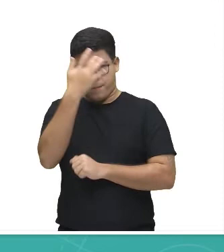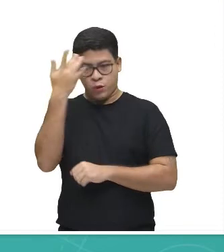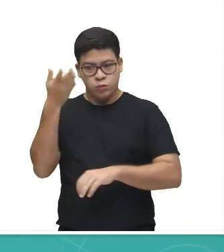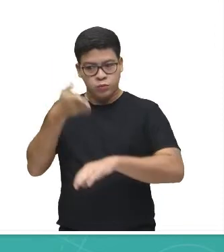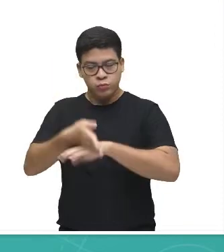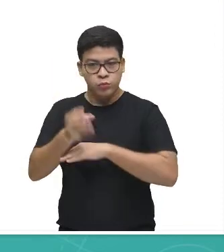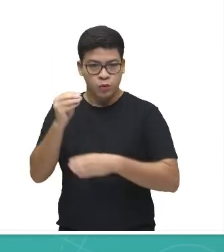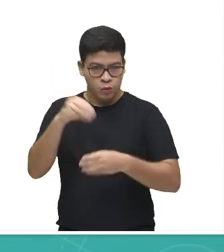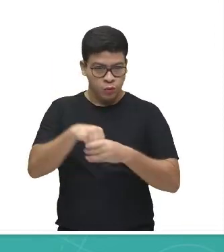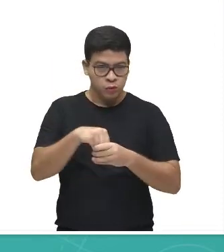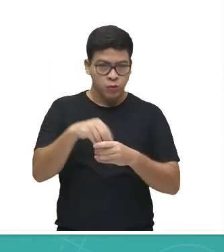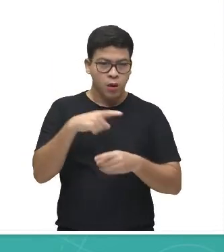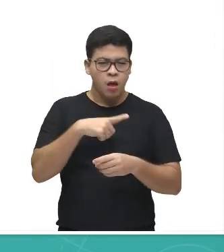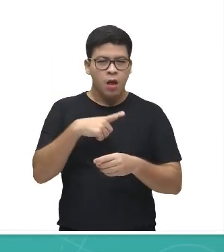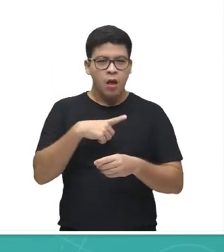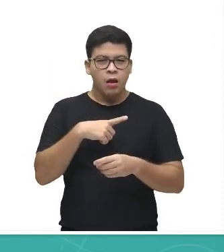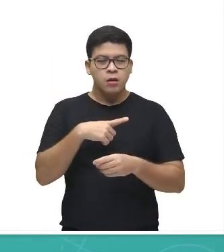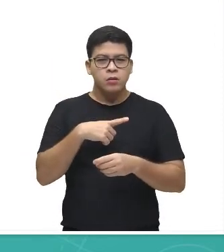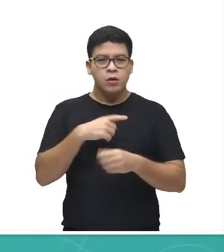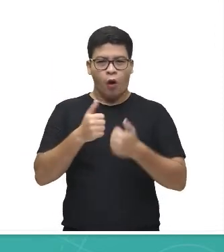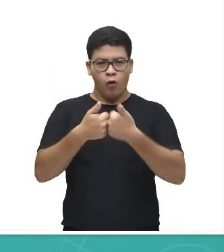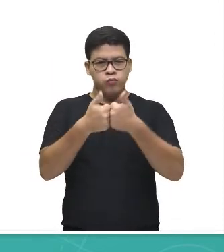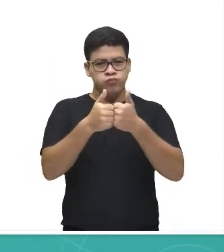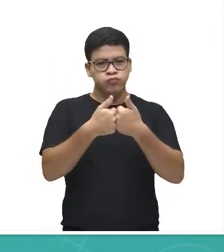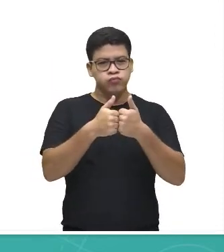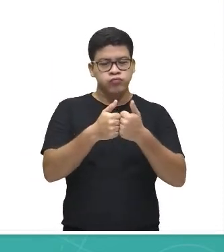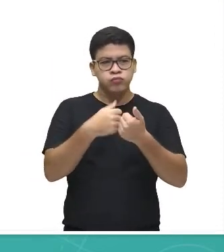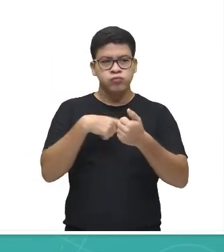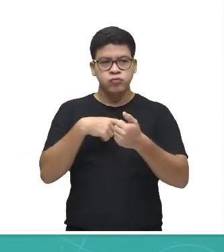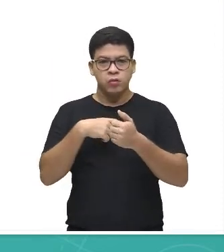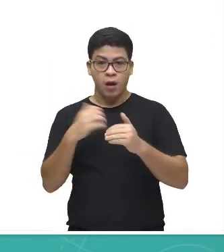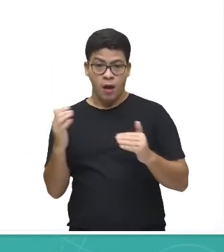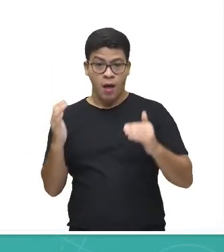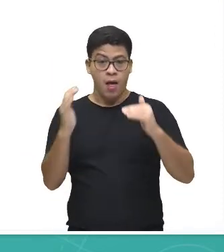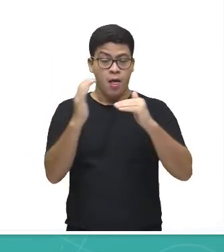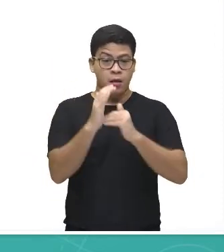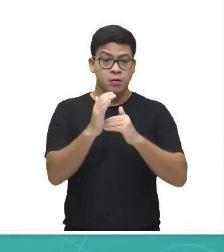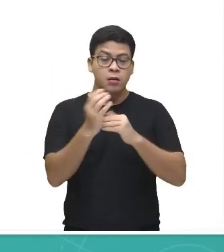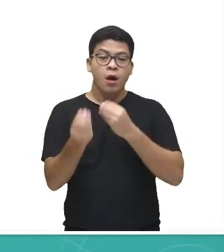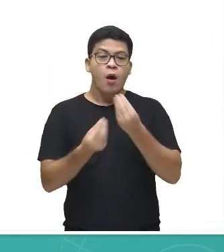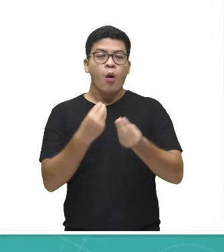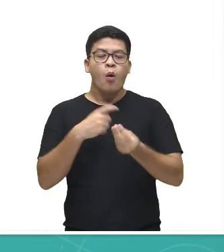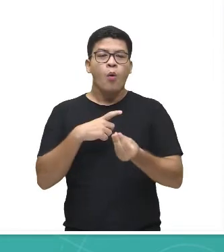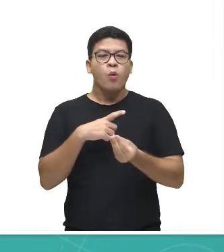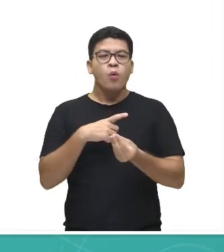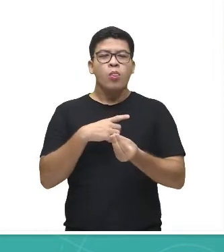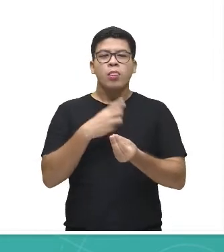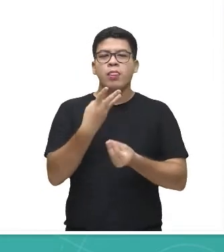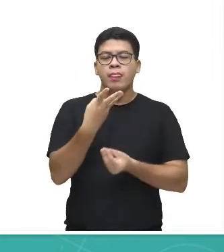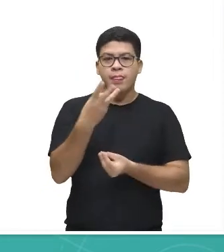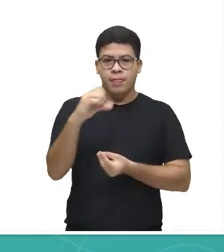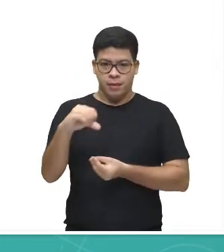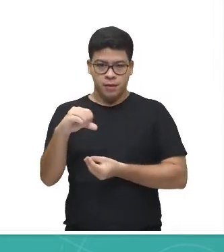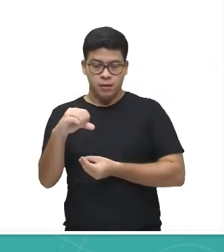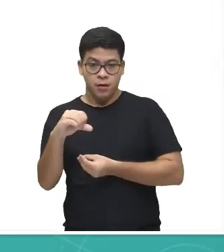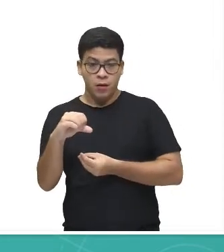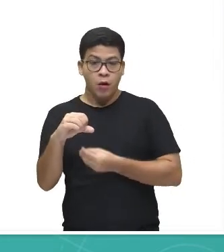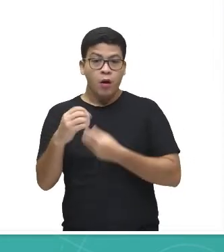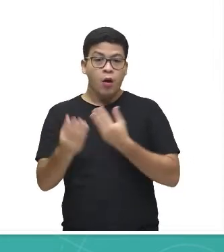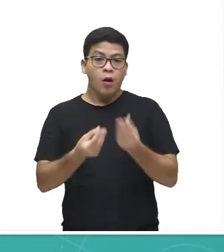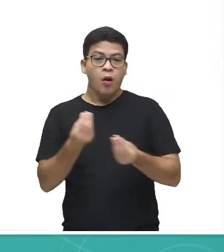Em determinada viagem, o ônibus estava transportando 39. Quantas poltronas desse